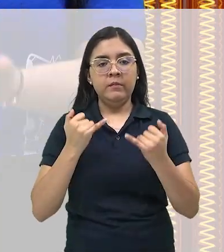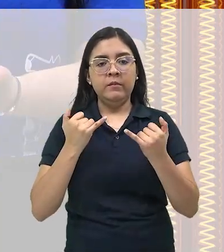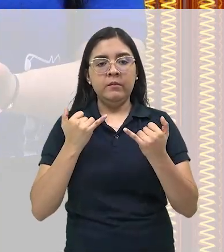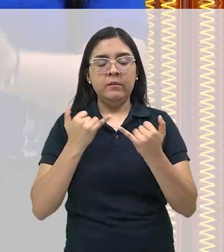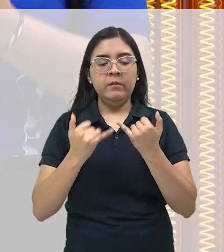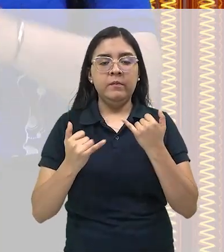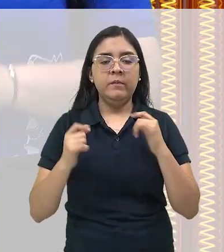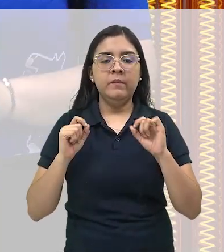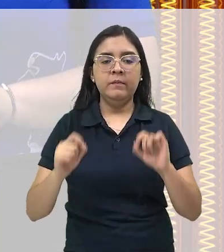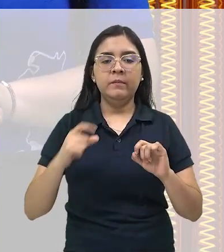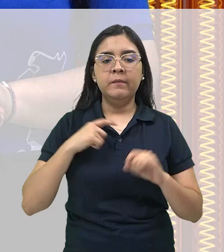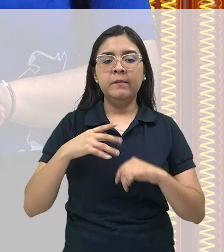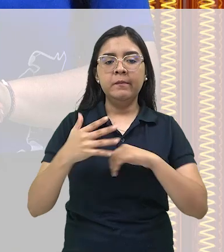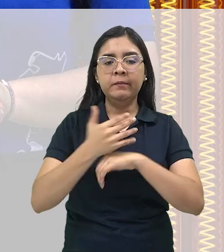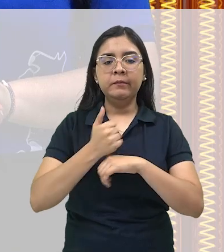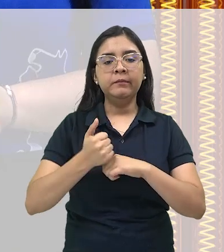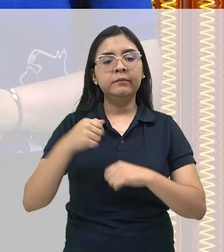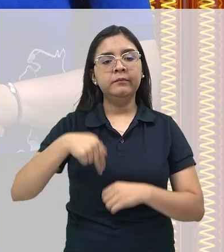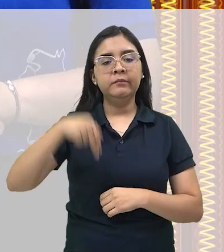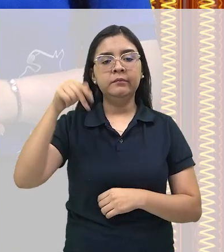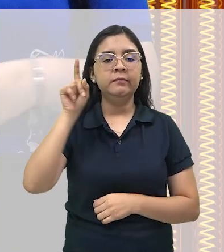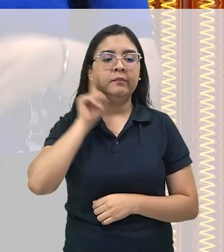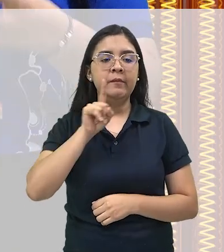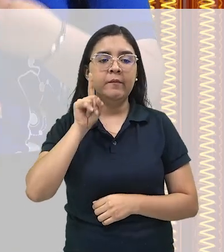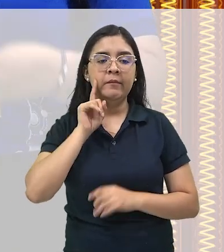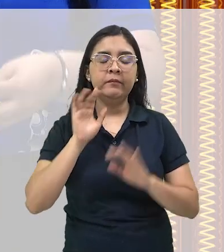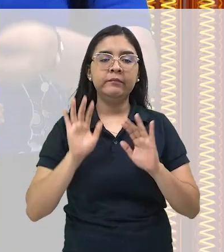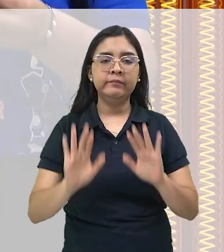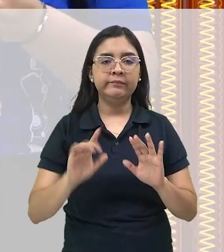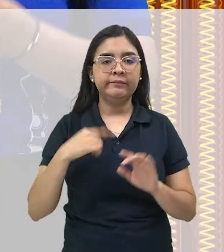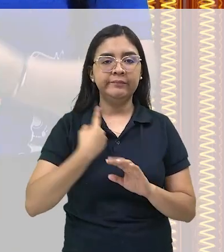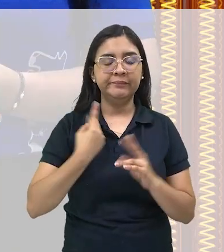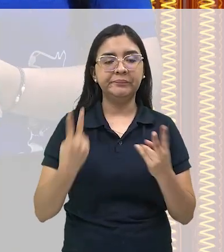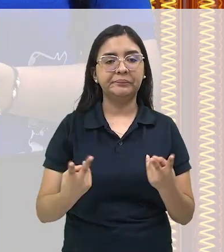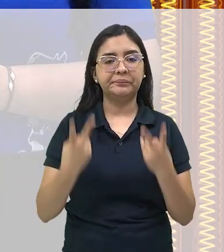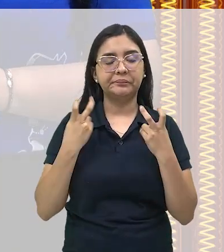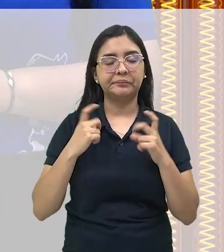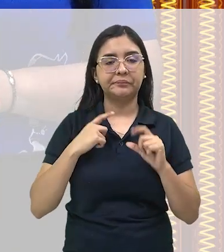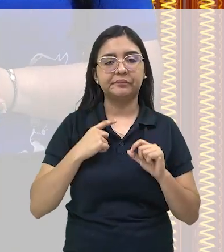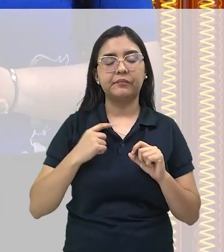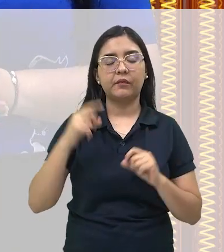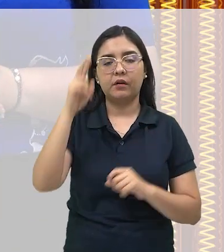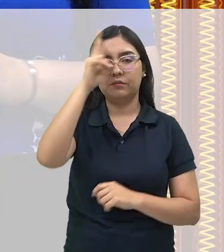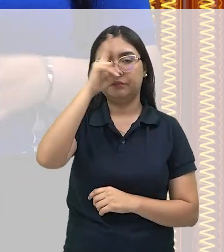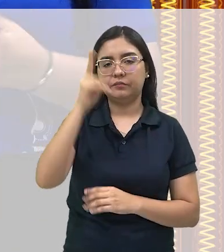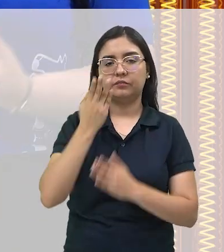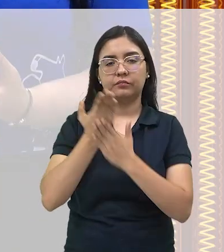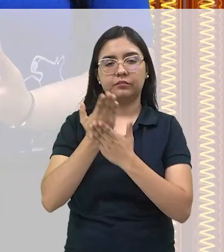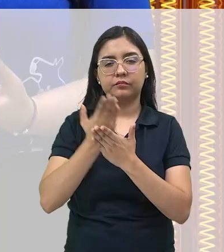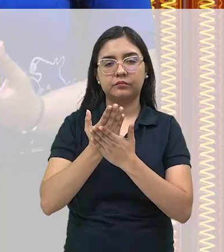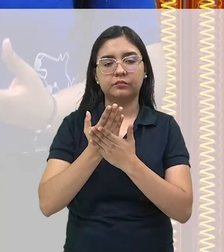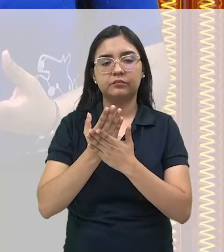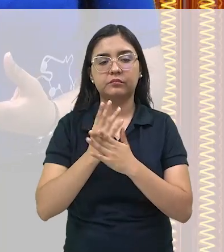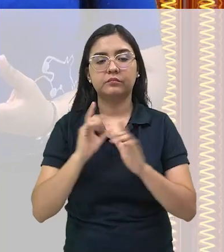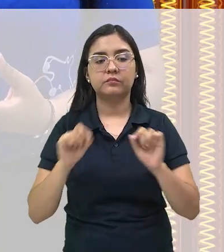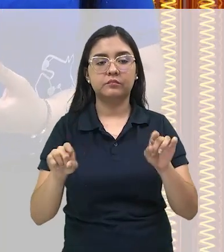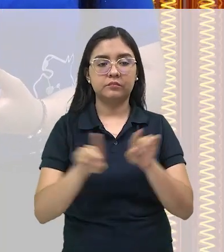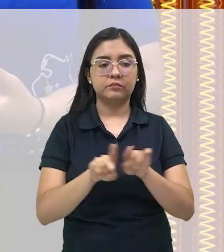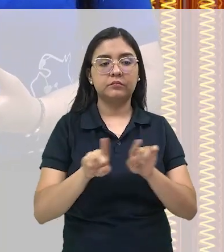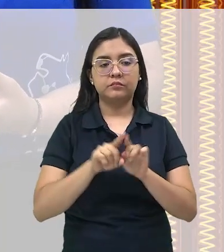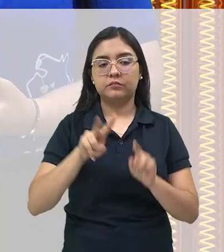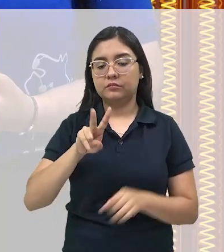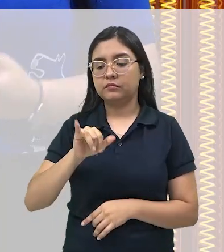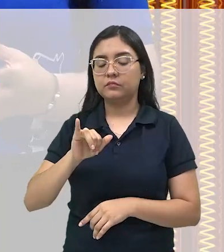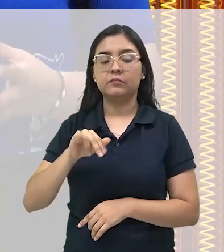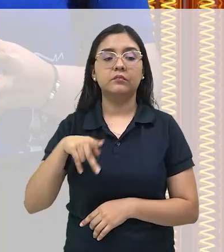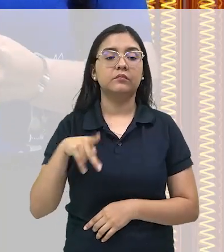do norte dos Estados Unidos. Mas quando a gente verifica um pouquinho na história, a gente vai achar que os vikings foram os